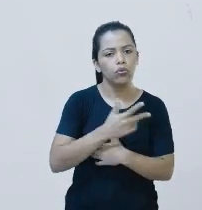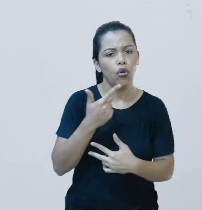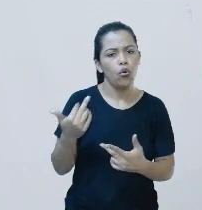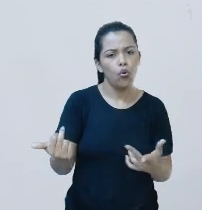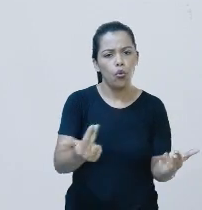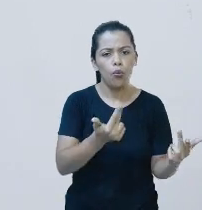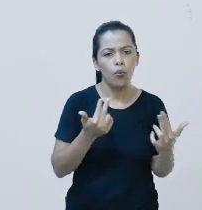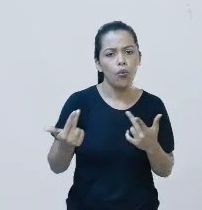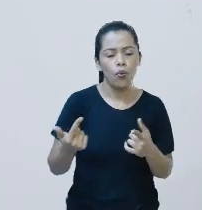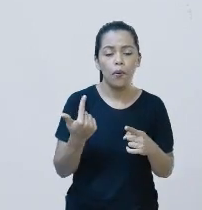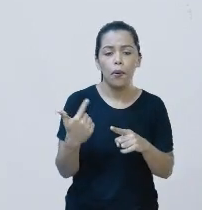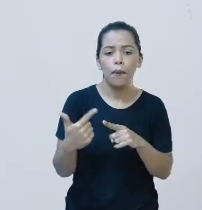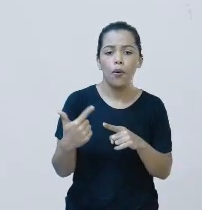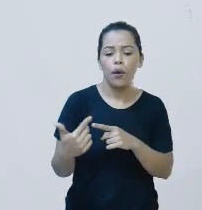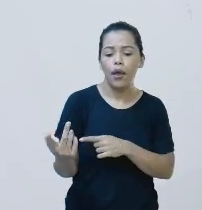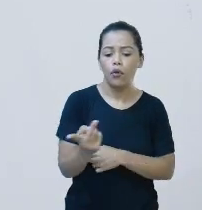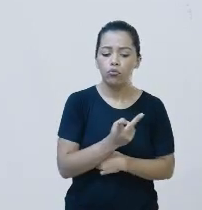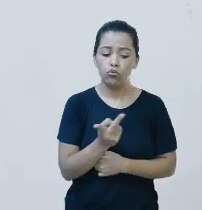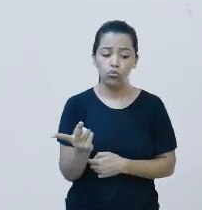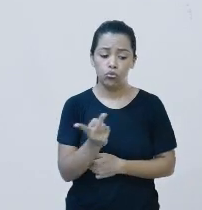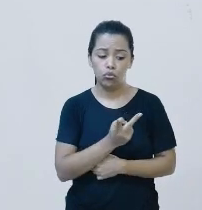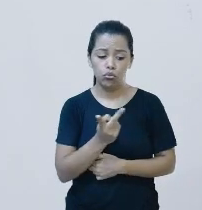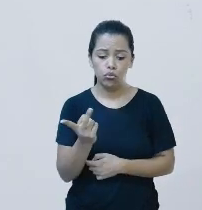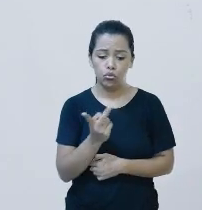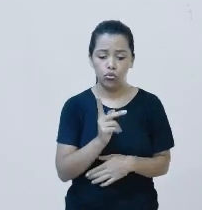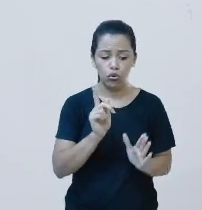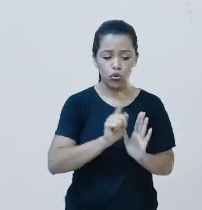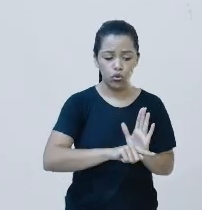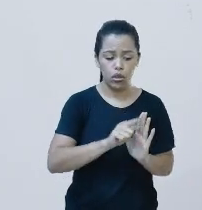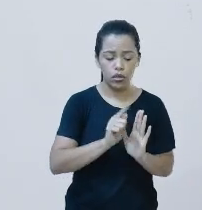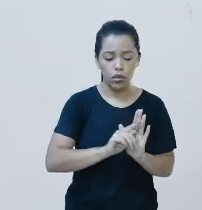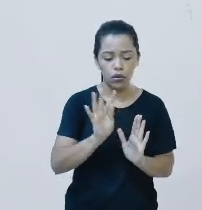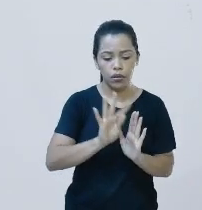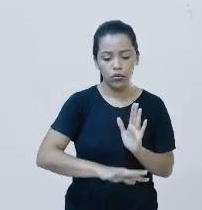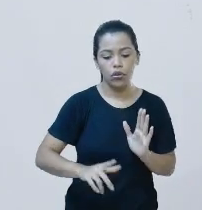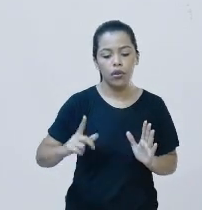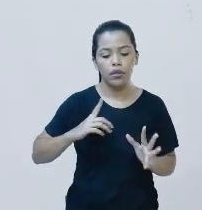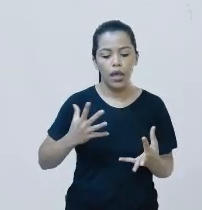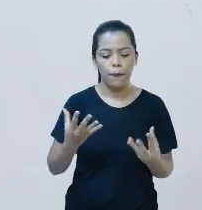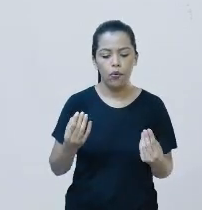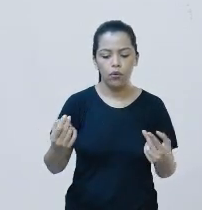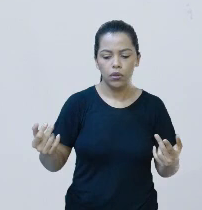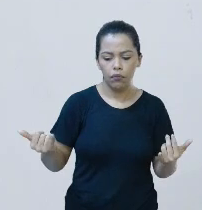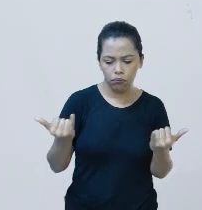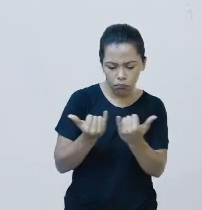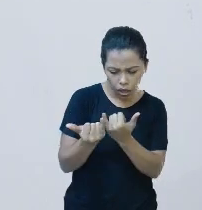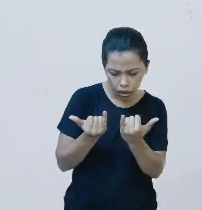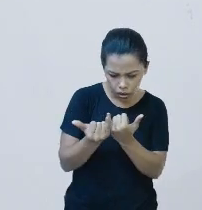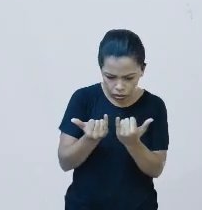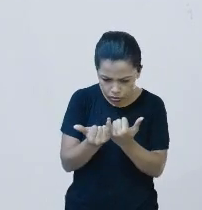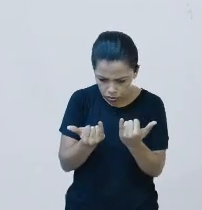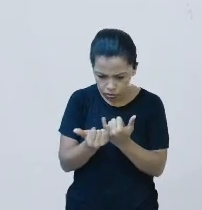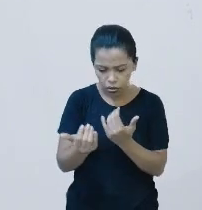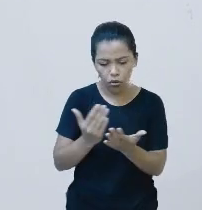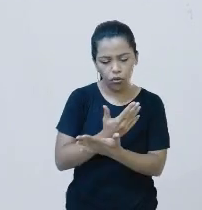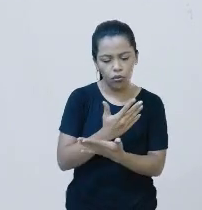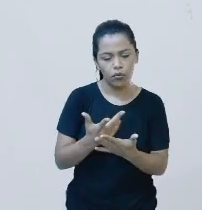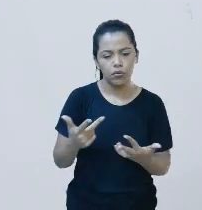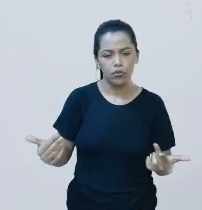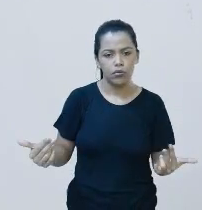já que os dois tipos de gênero textuais, eles apresentam bastantes semelhança. Presta